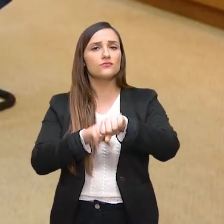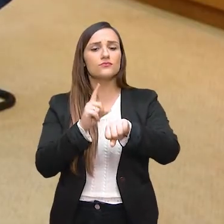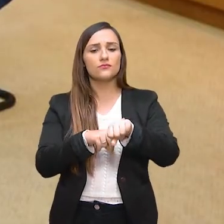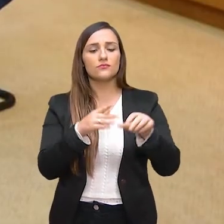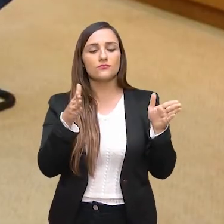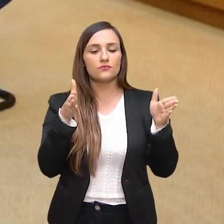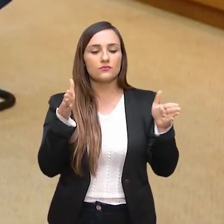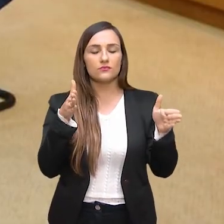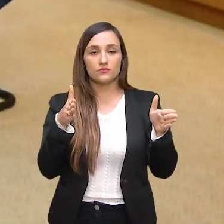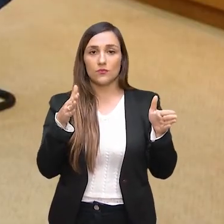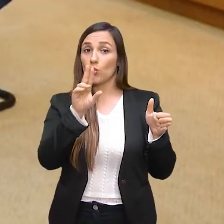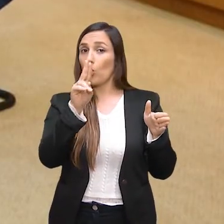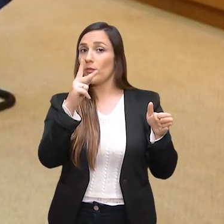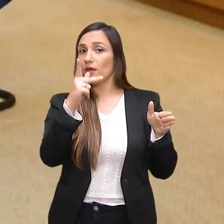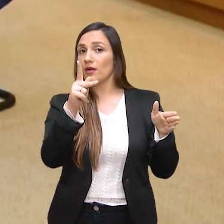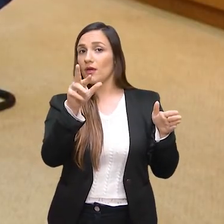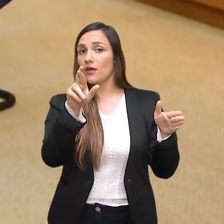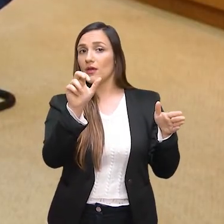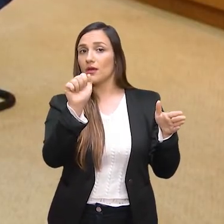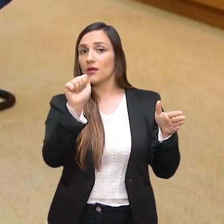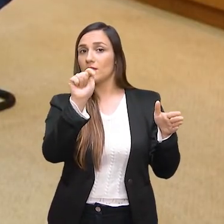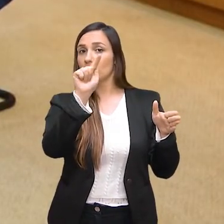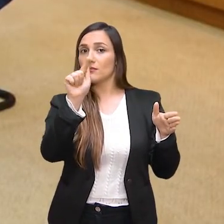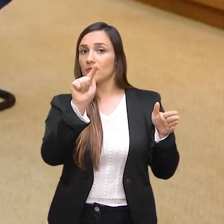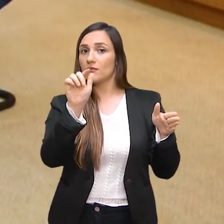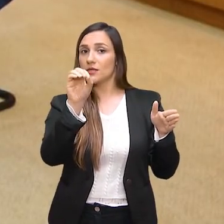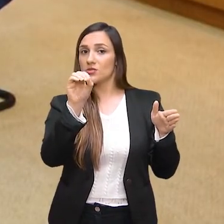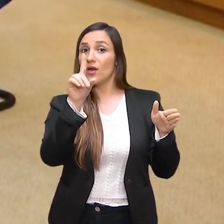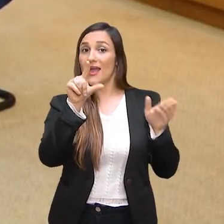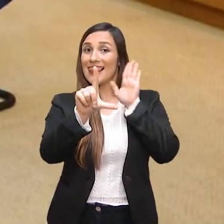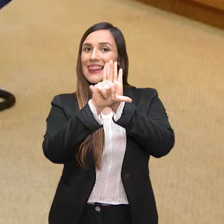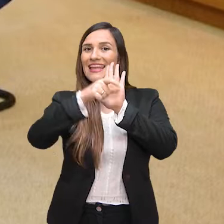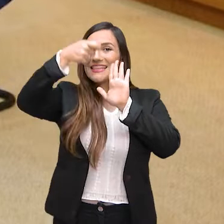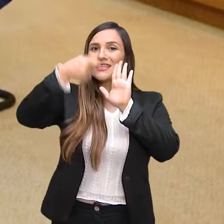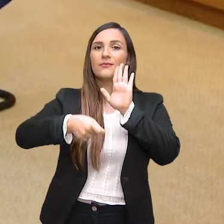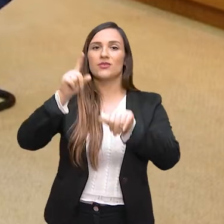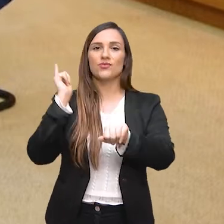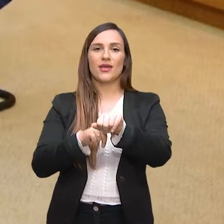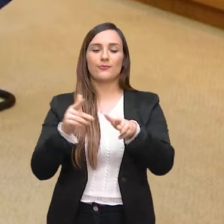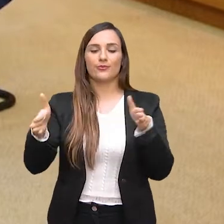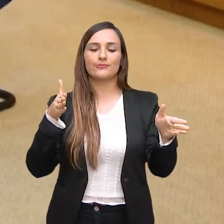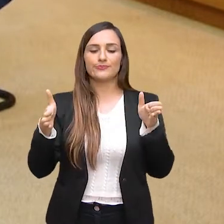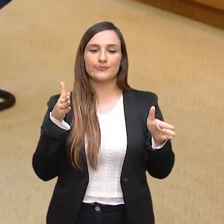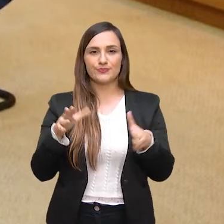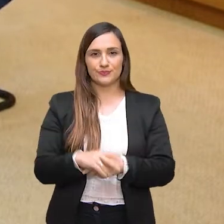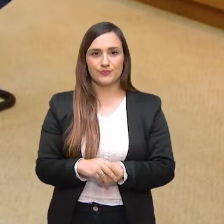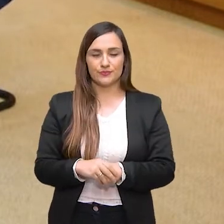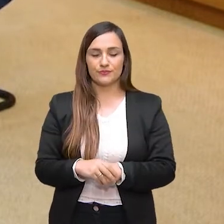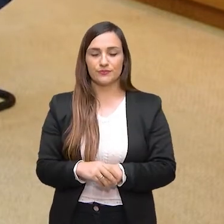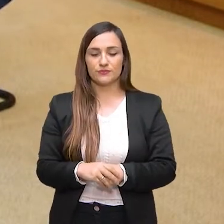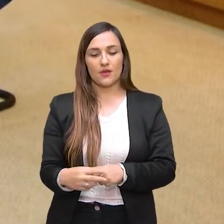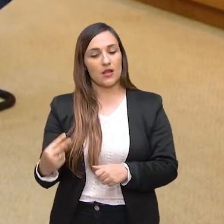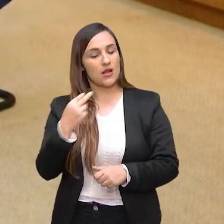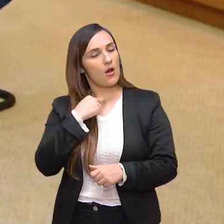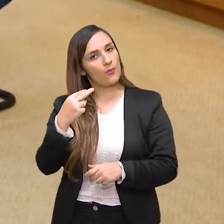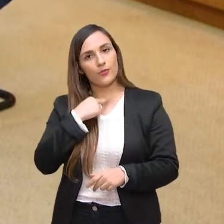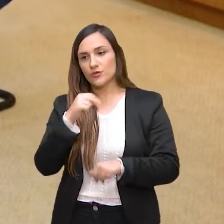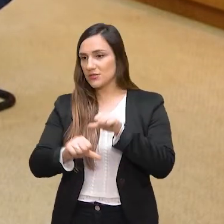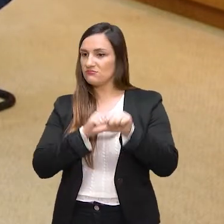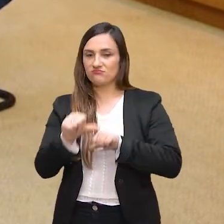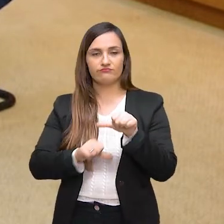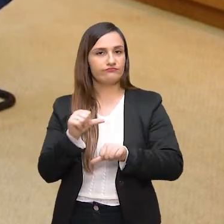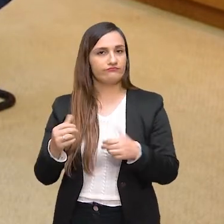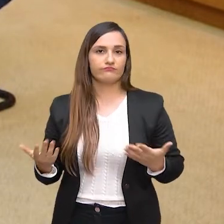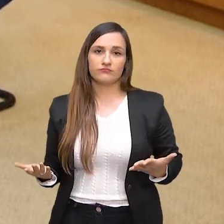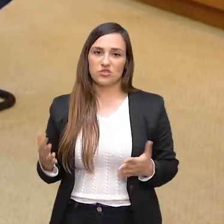Existem prazos que são prazos da lei, né? E esses prazos não podem ser alterados em regra pelo